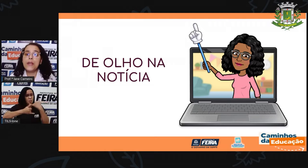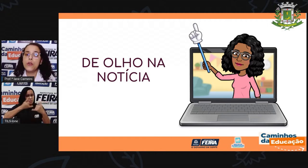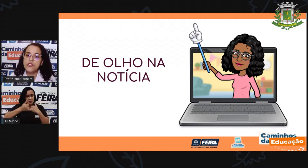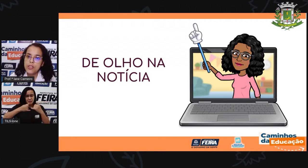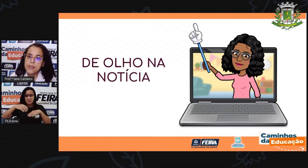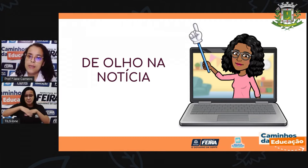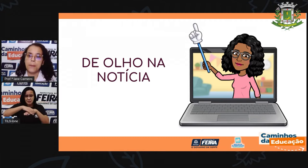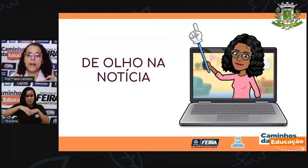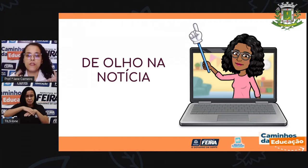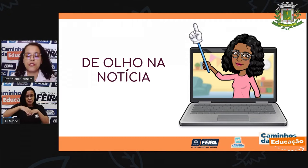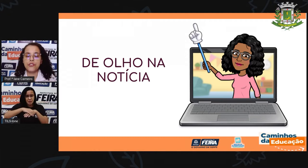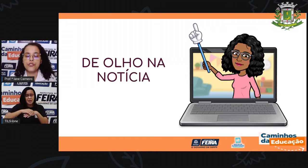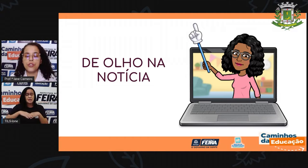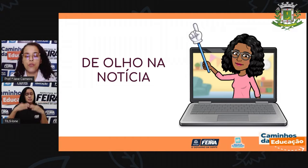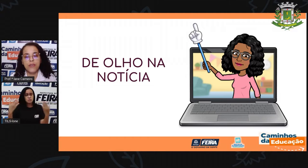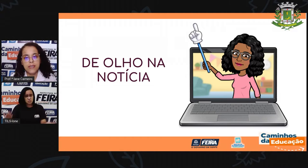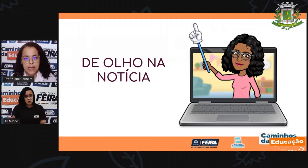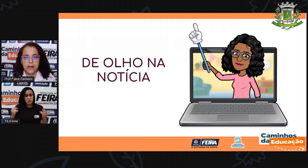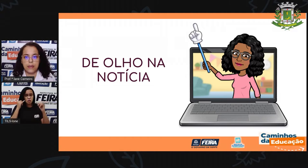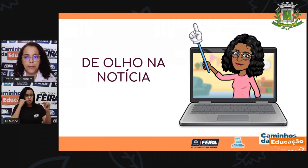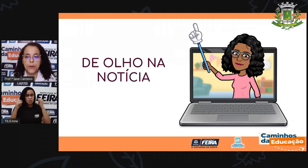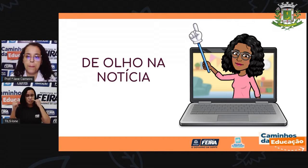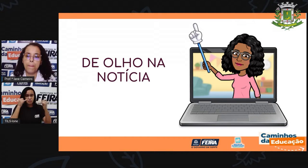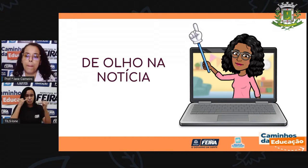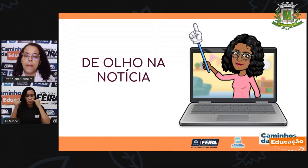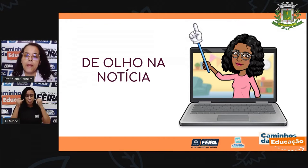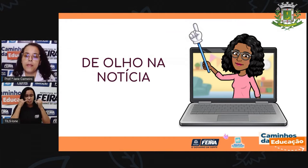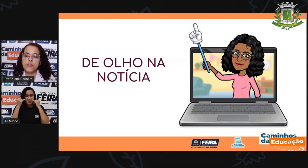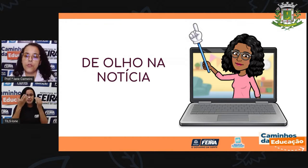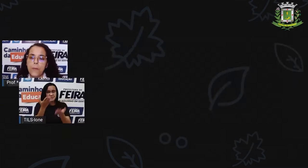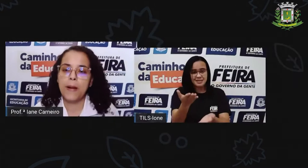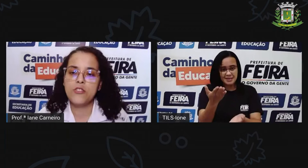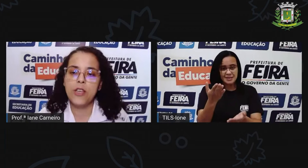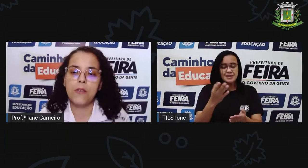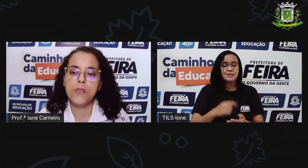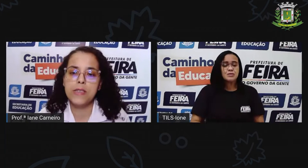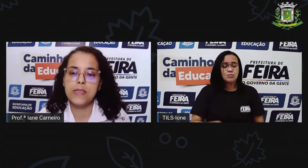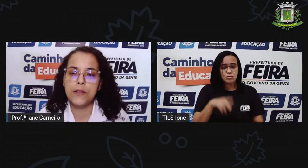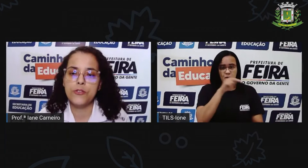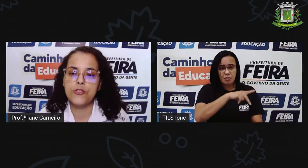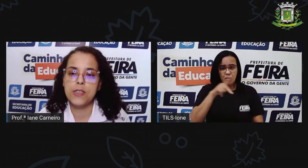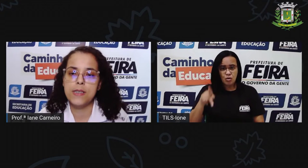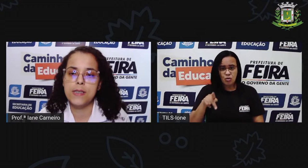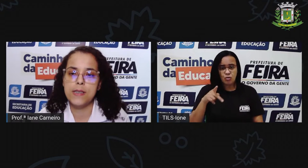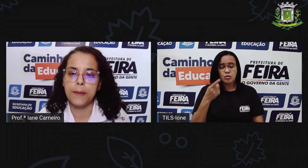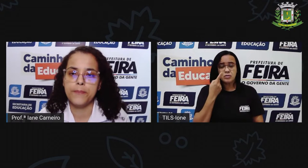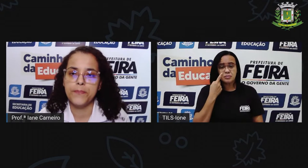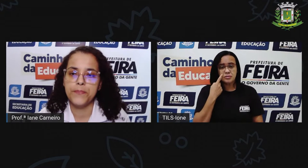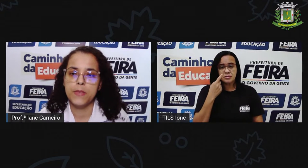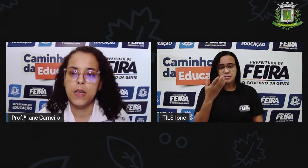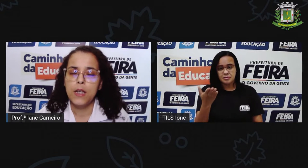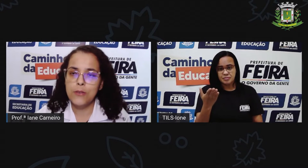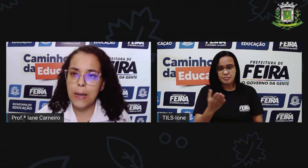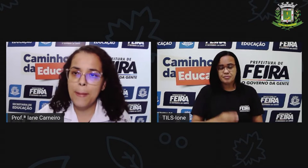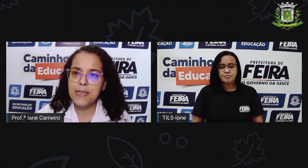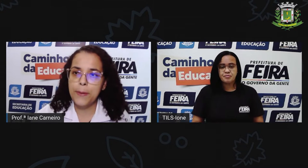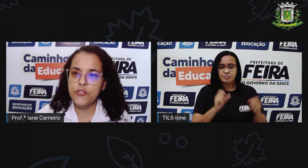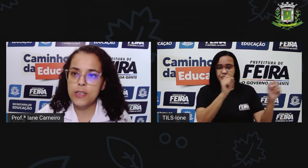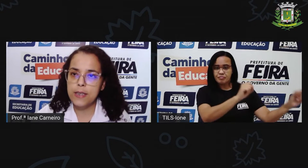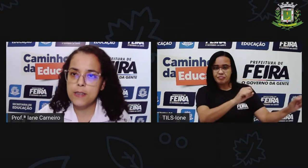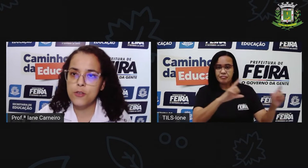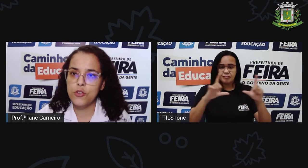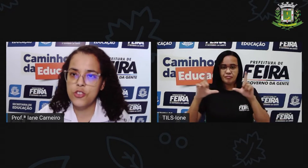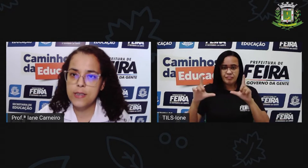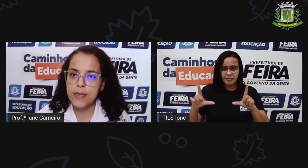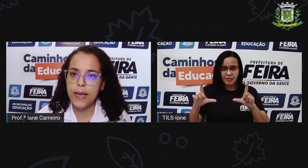trouxe uma notícia para a gente conversar, tá bom? Deixa eu compartilhar com vocês a notícia. Nunca mais a